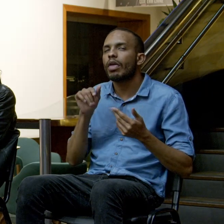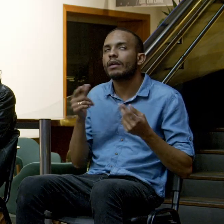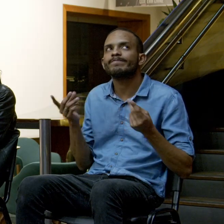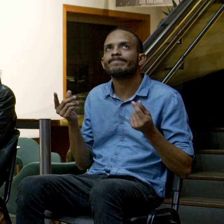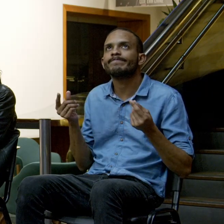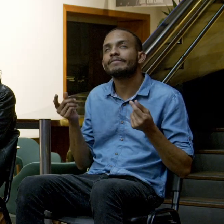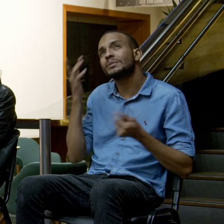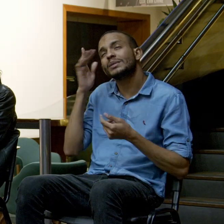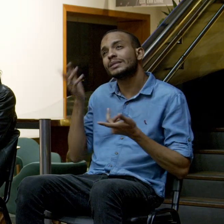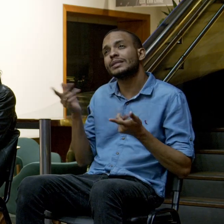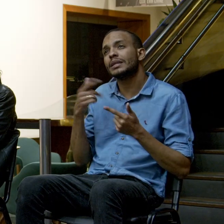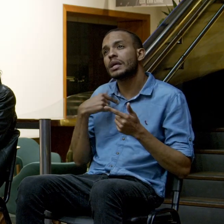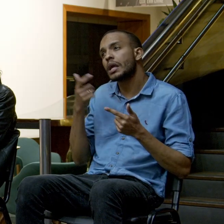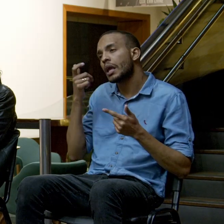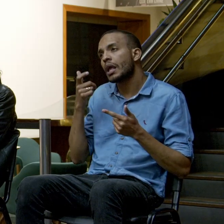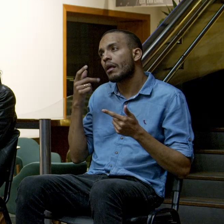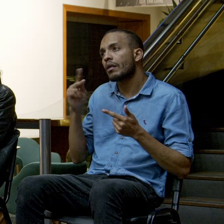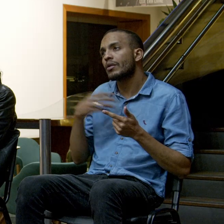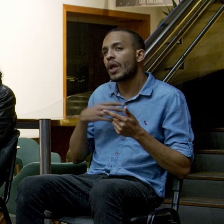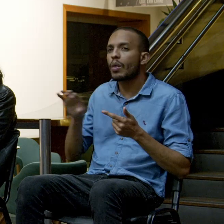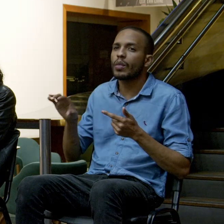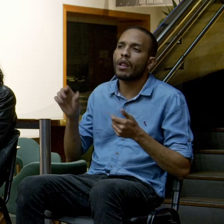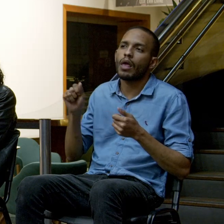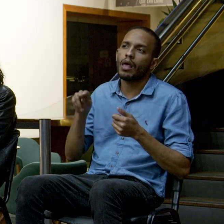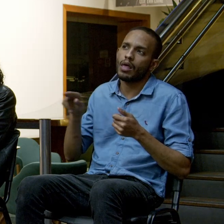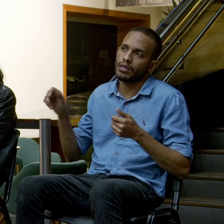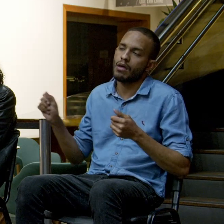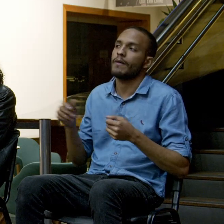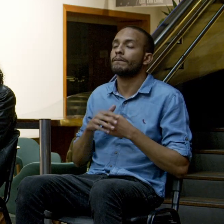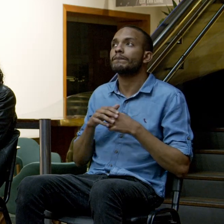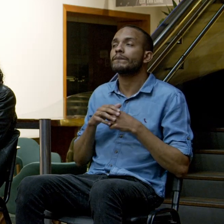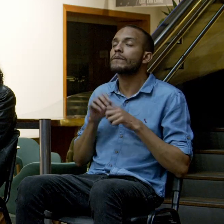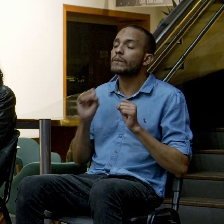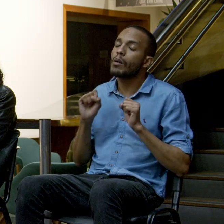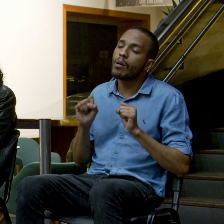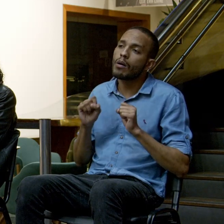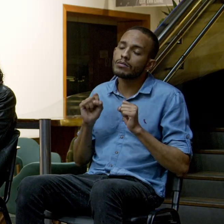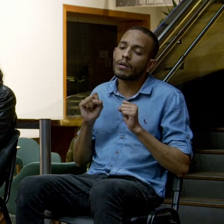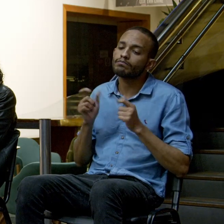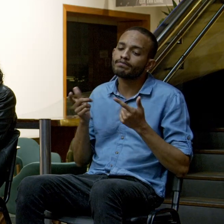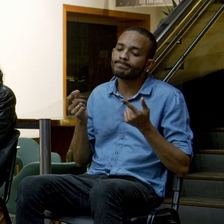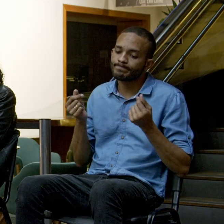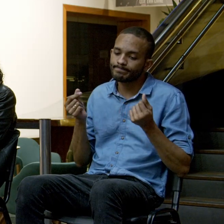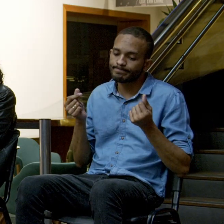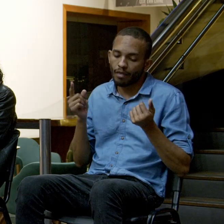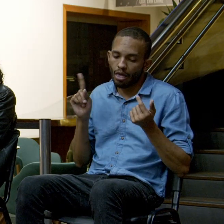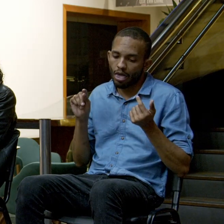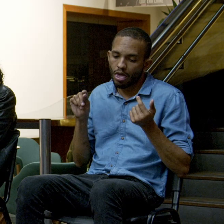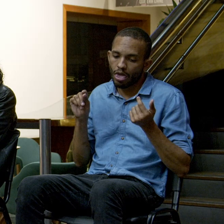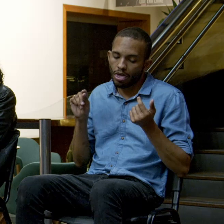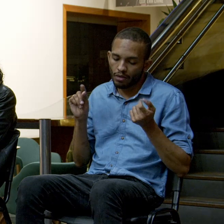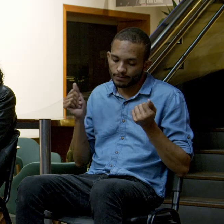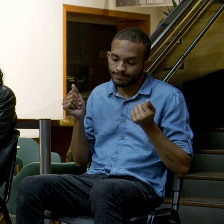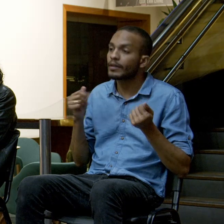Não sei, eu fico pensando que esse trânsito da Ana talvez possa ter feito